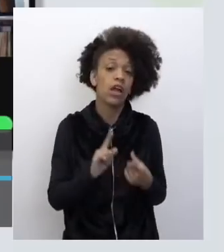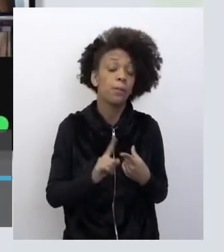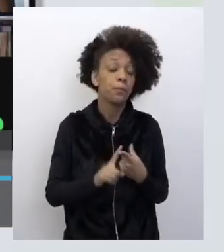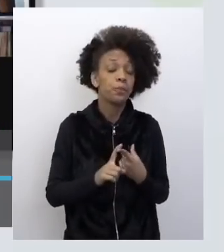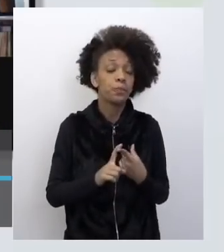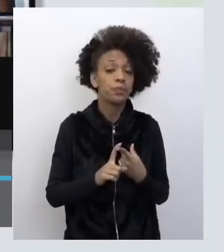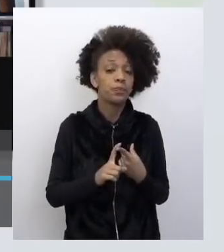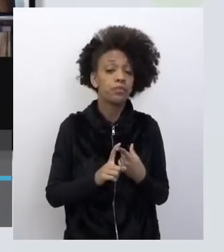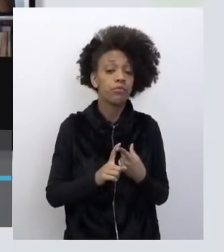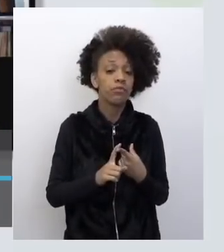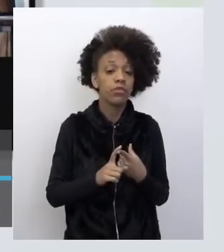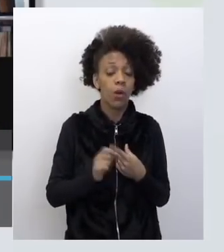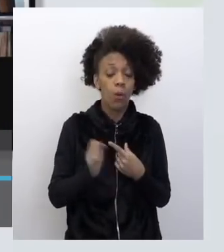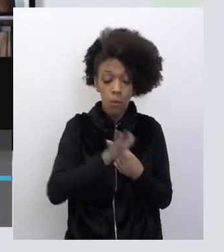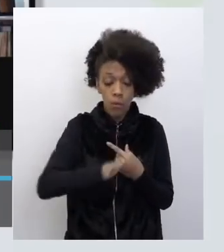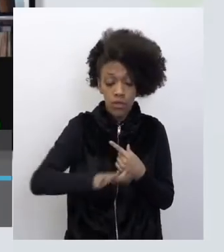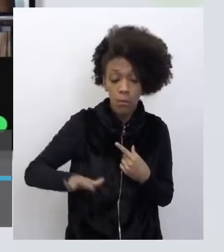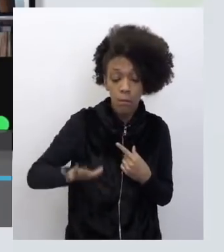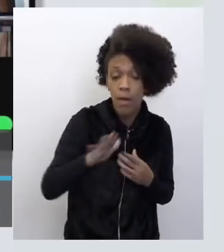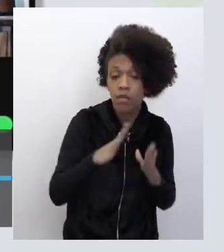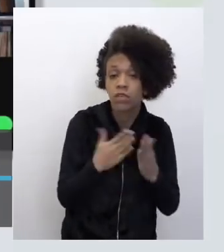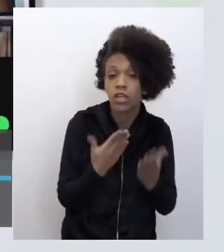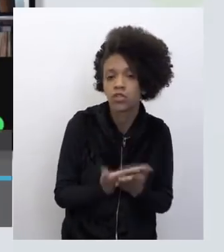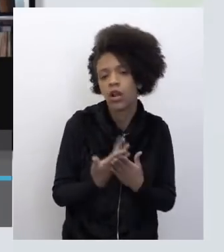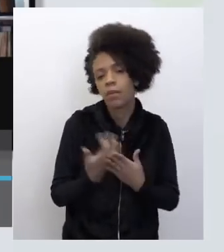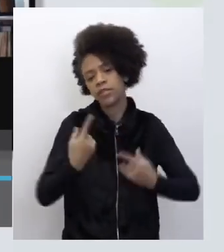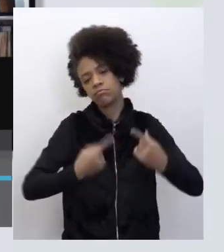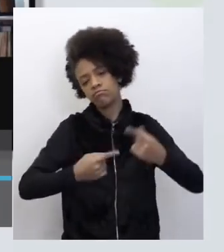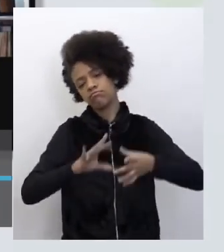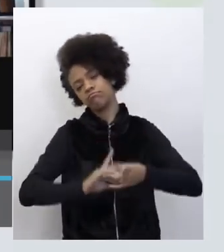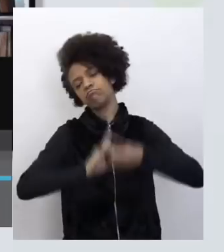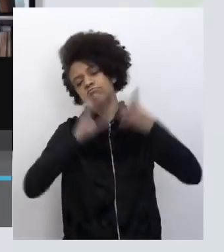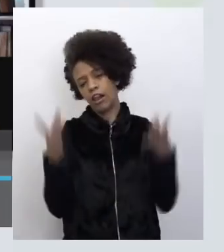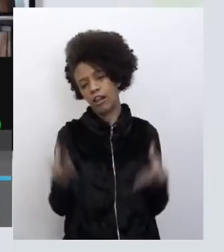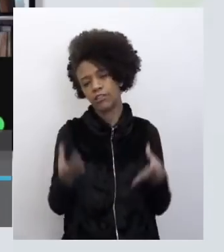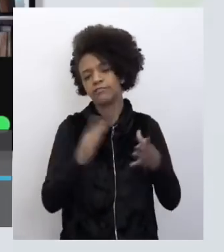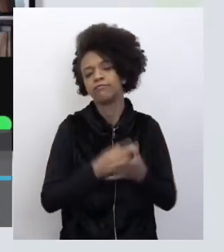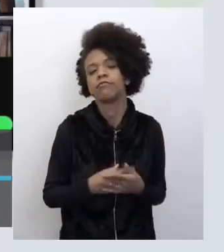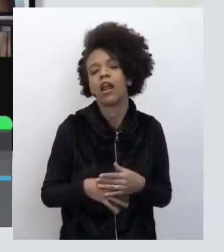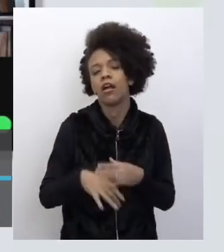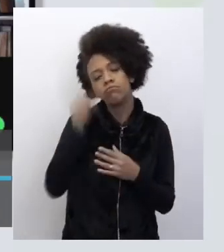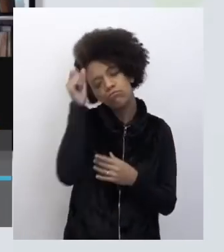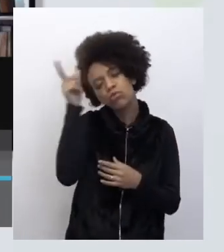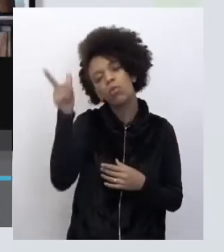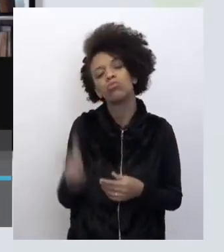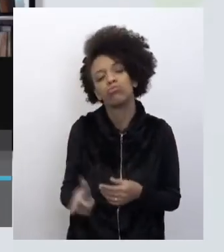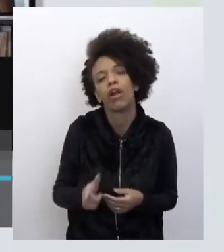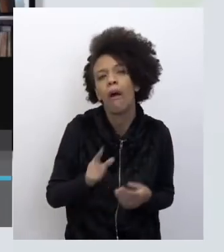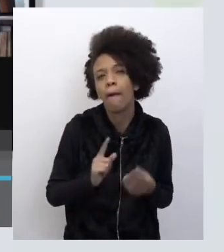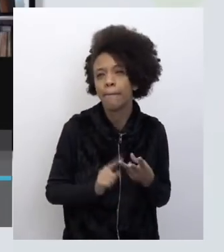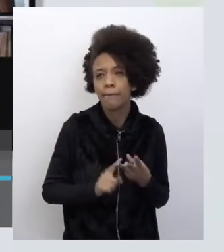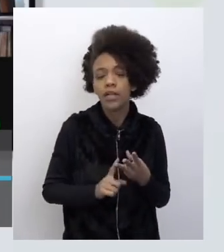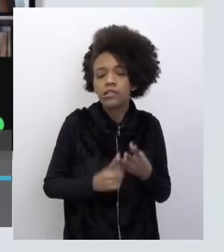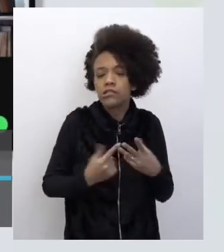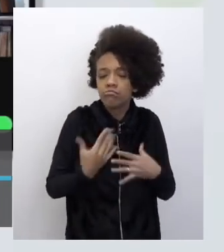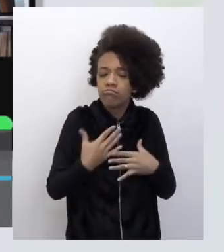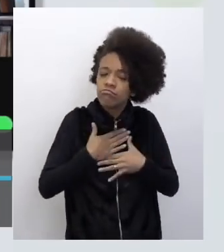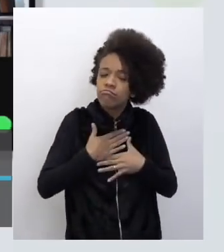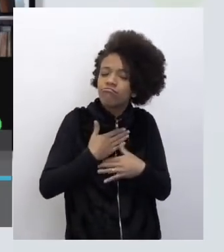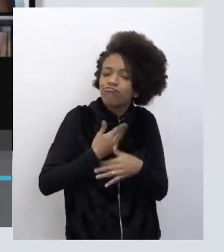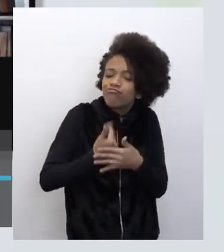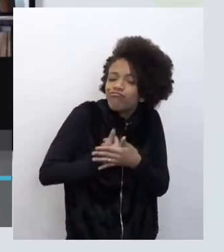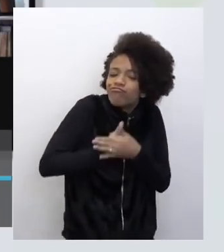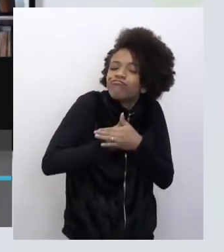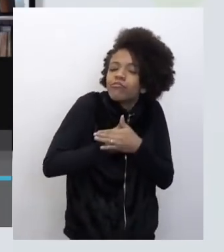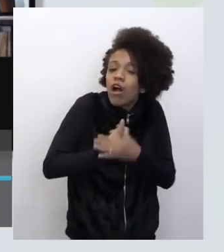transformar, deixar o ambiente mais politicalizado, o ambiente mais cultural, um ambiente mais aconchegante, né, onde